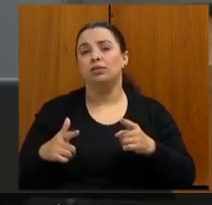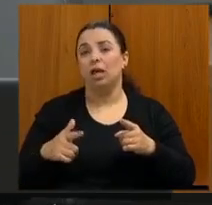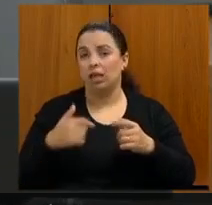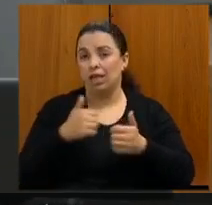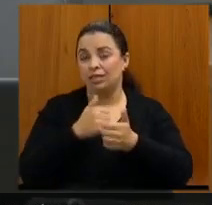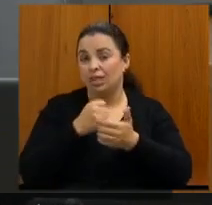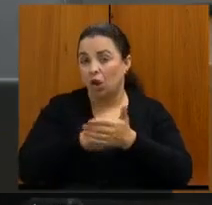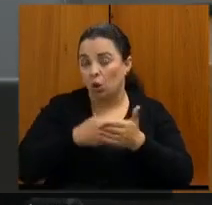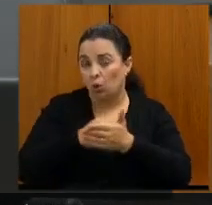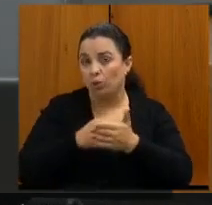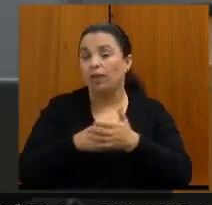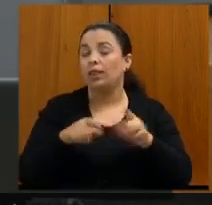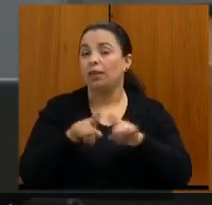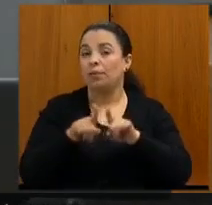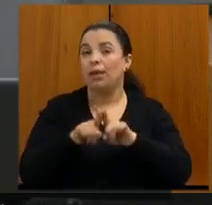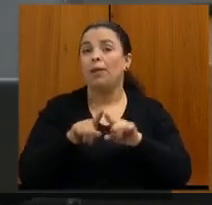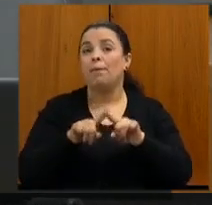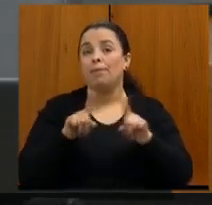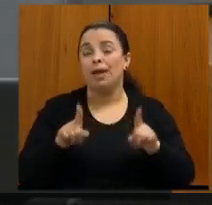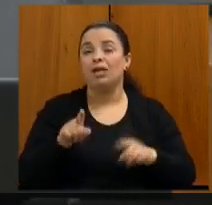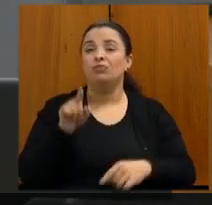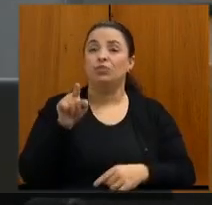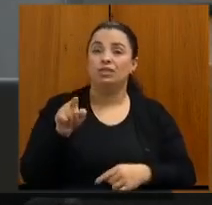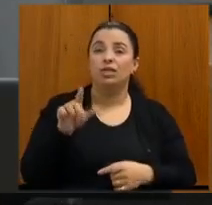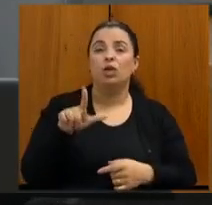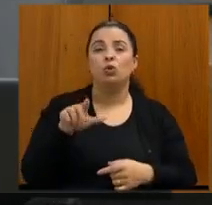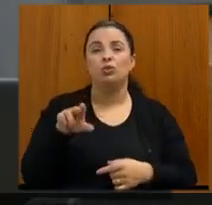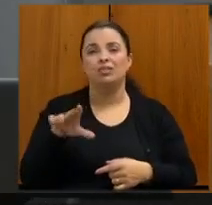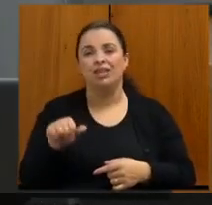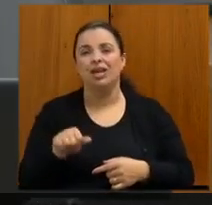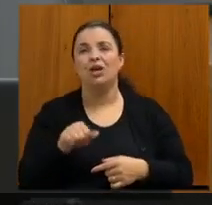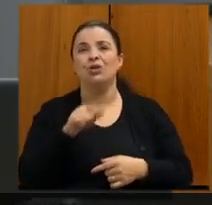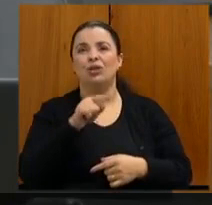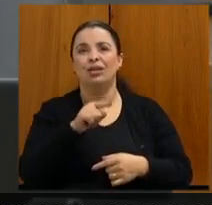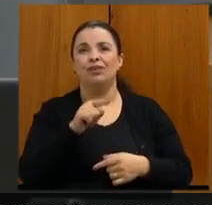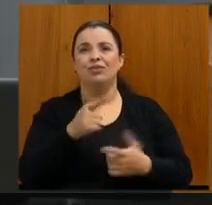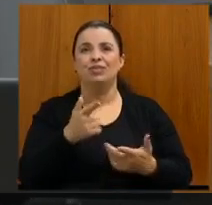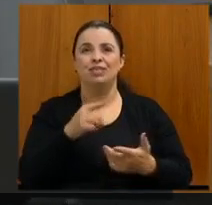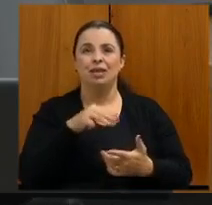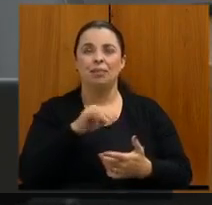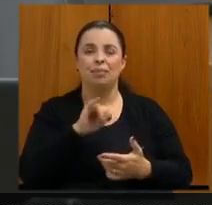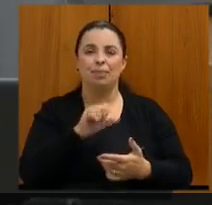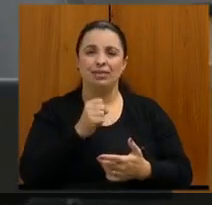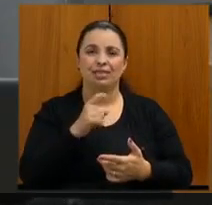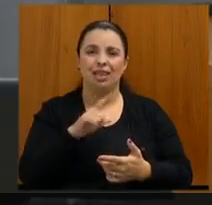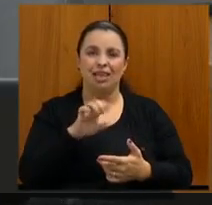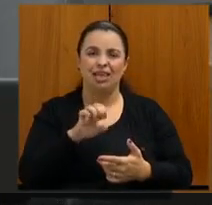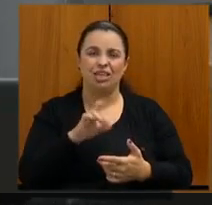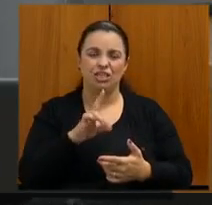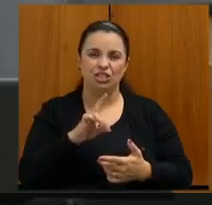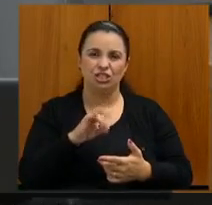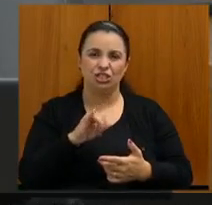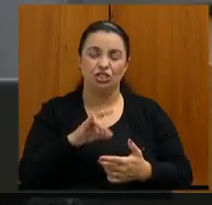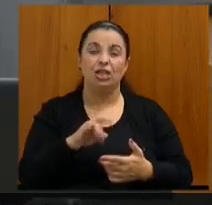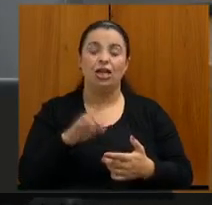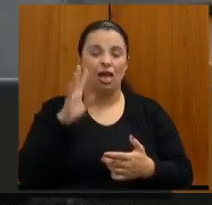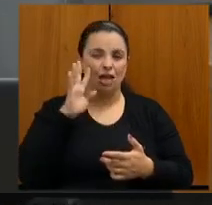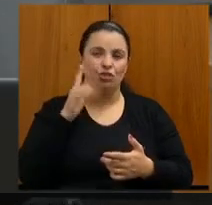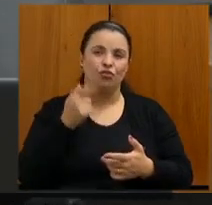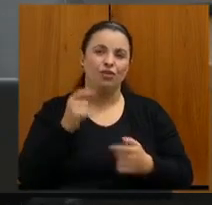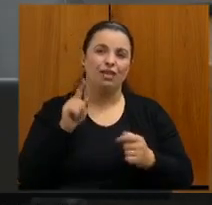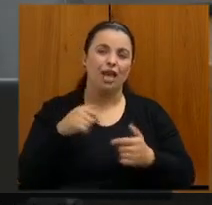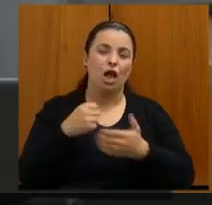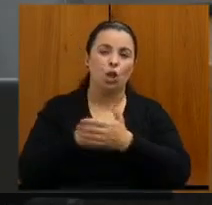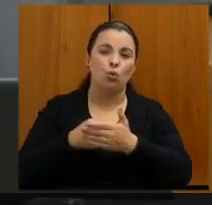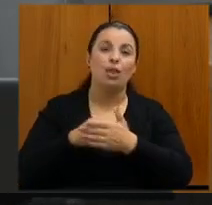Mas por outro lado eu acho que você e o Luciano se resolveram aí né obviamente no sentido do Diálogo que a luta é coletiva né